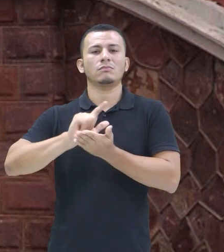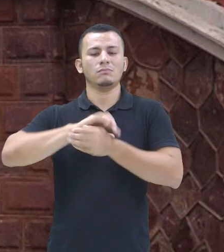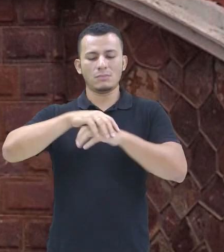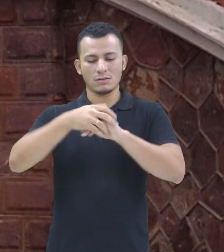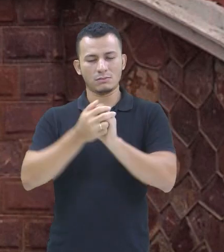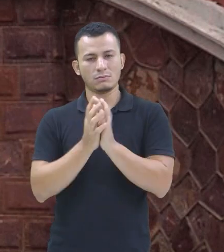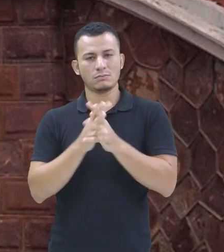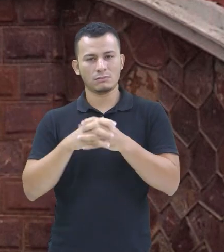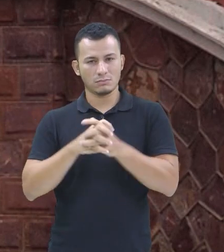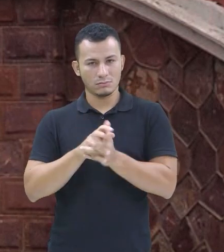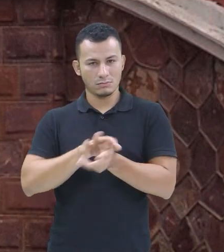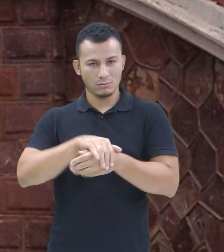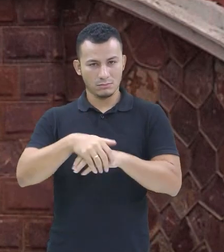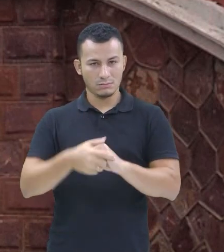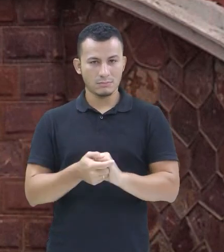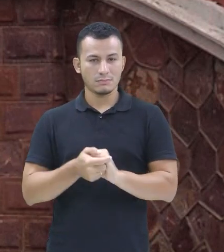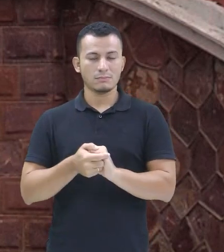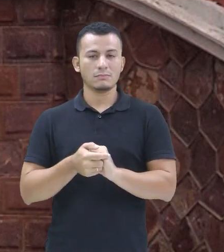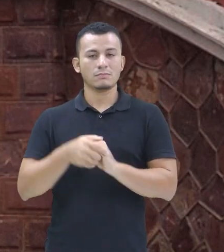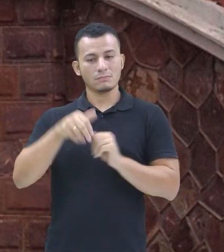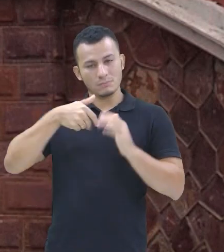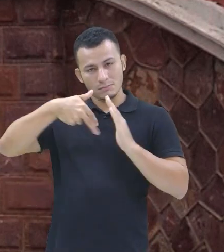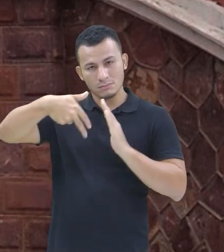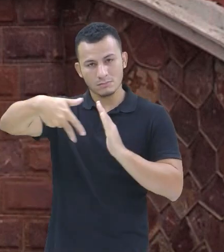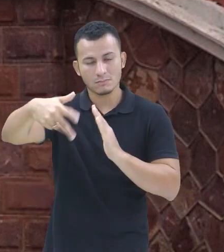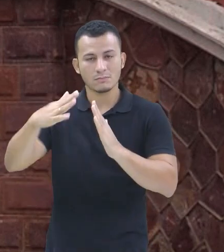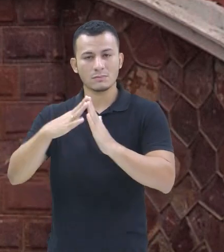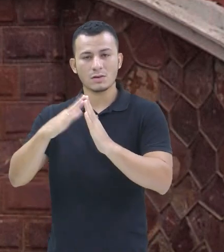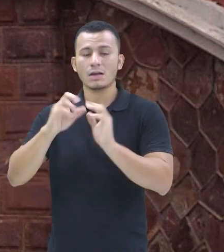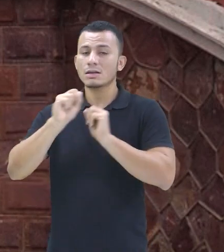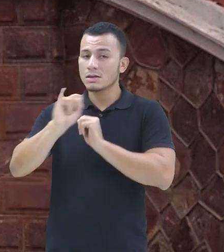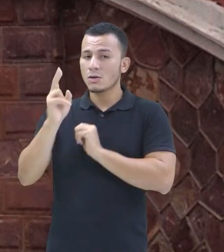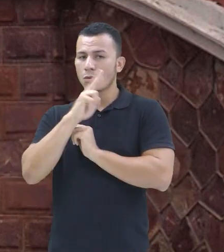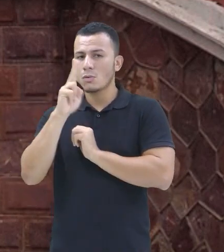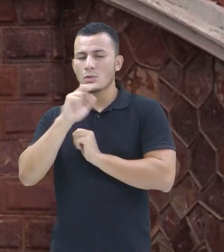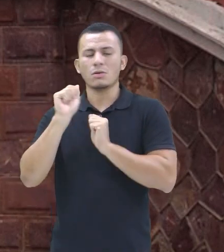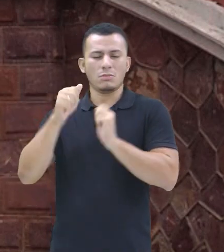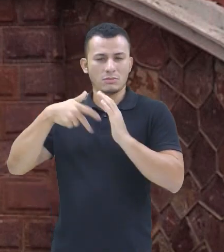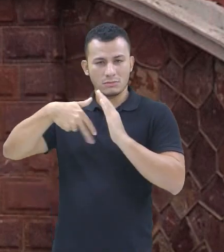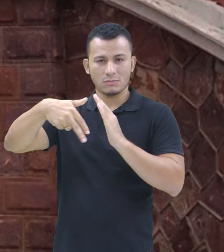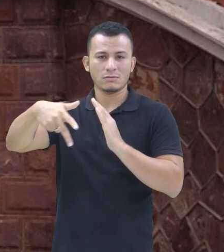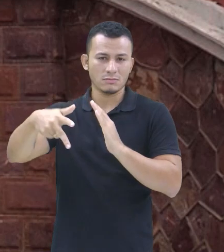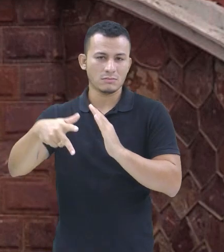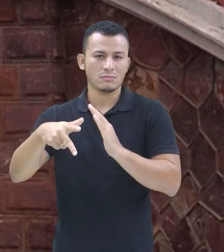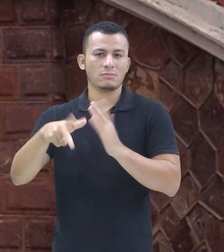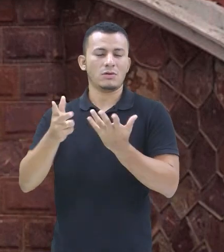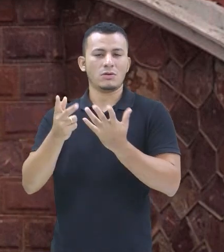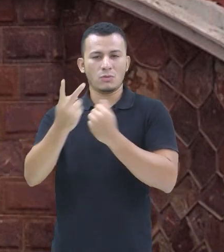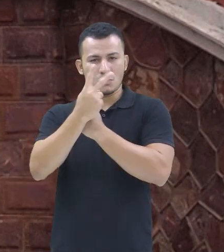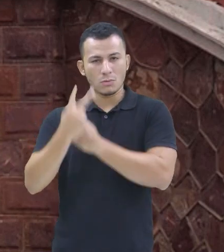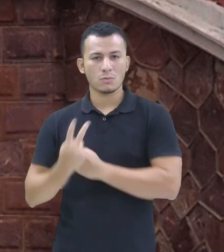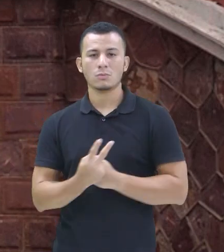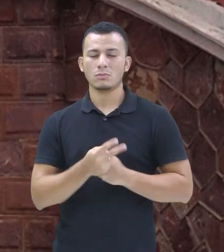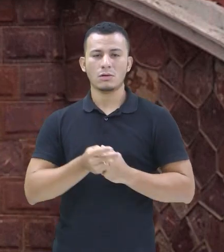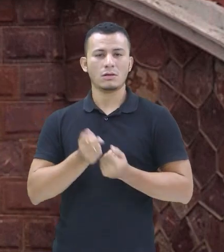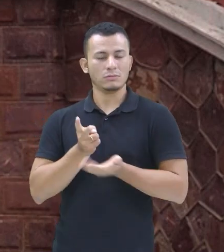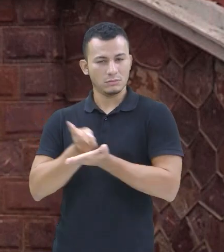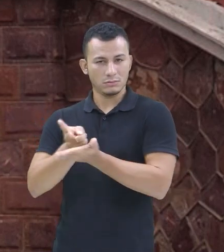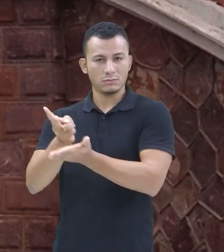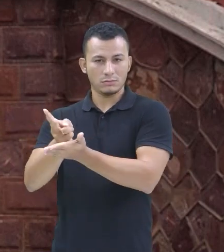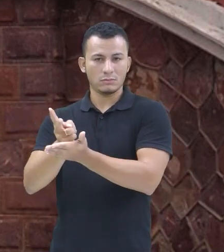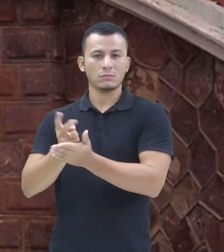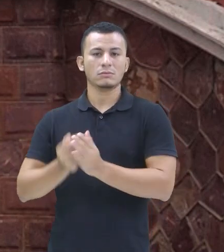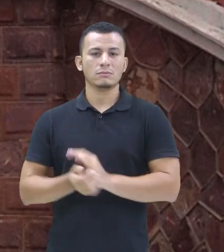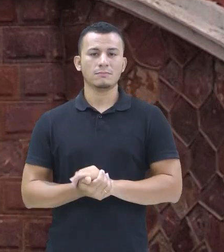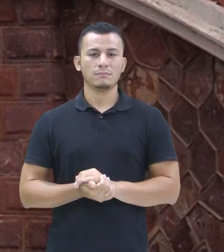suas mãos, né? Saindo de casa somente se for muito necessário, com todos os procedimentos e